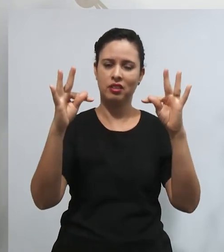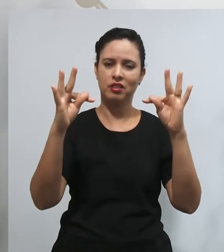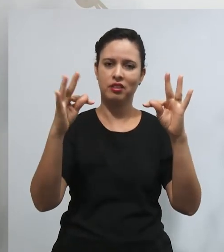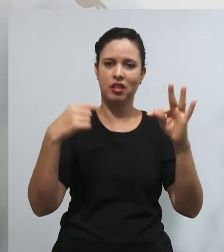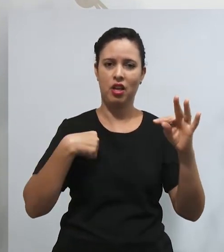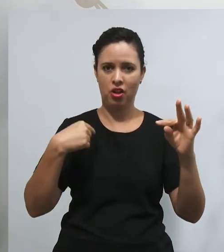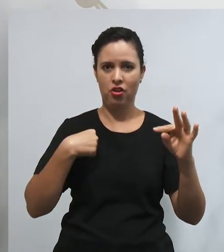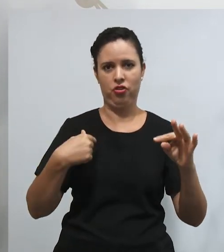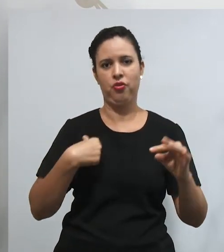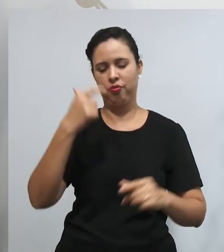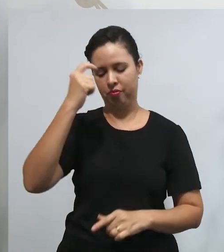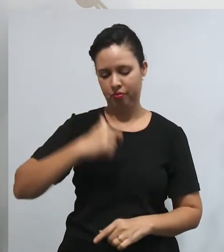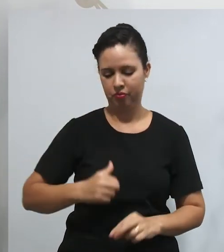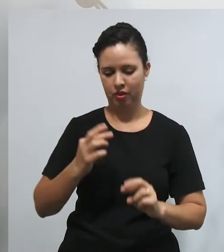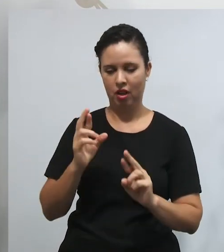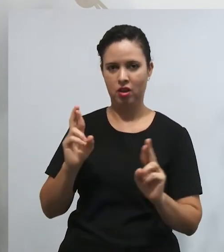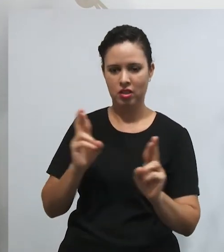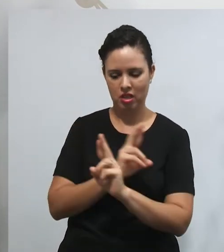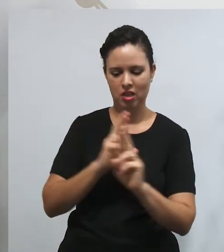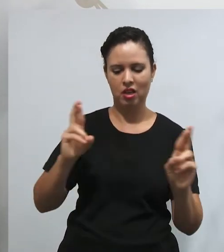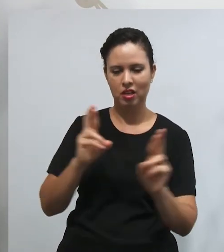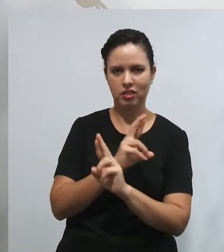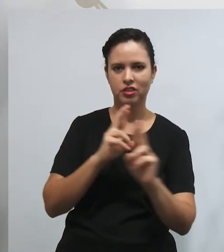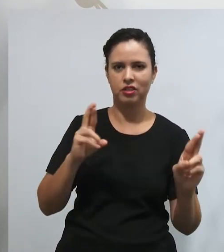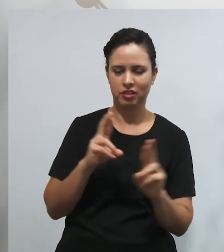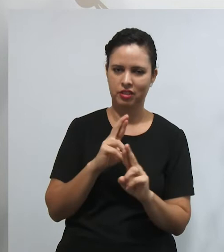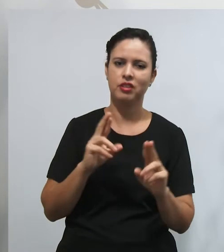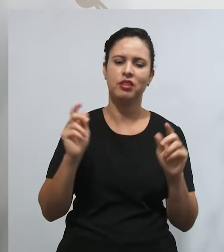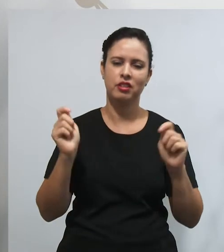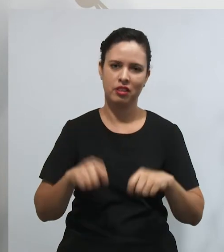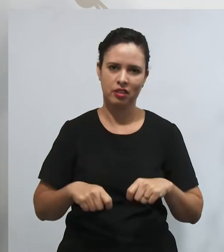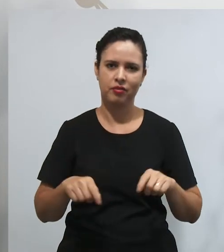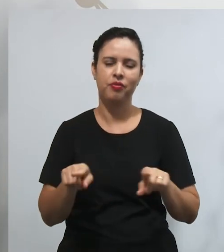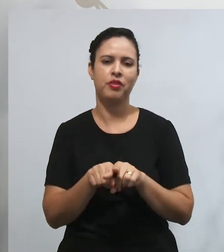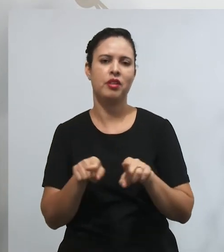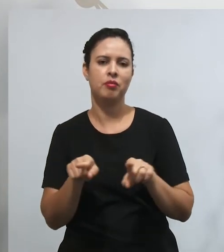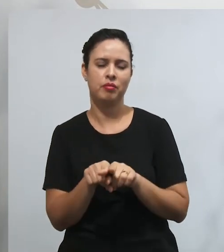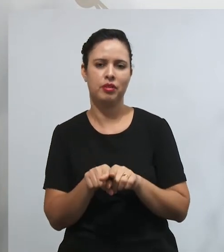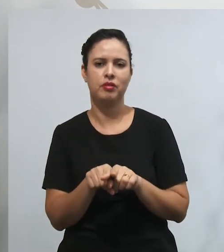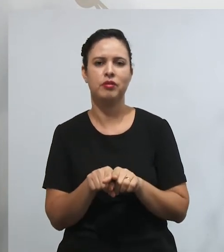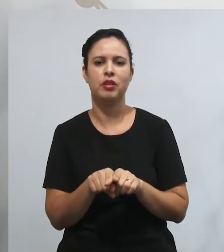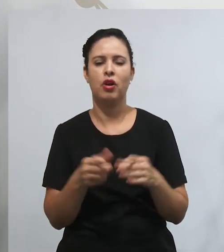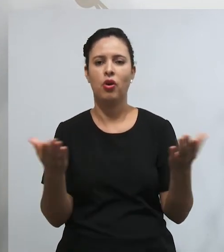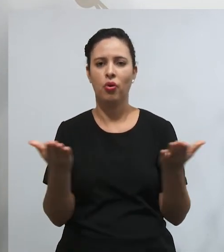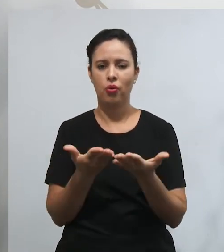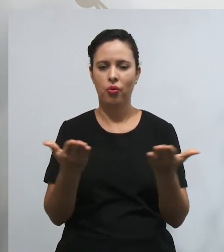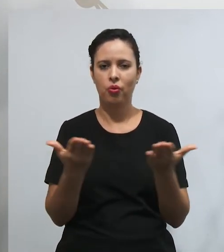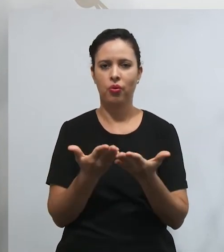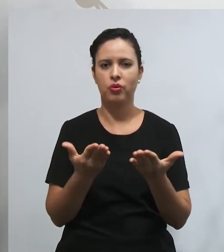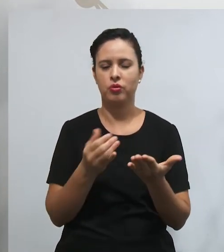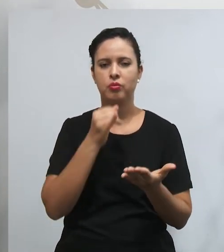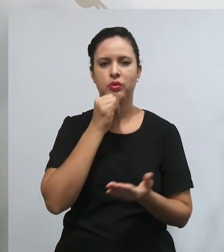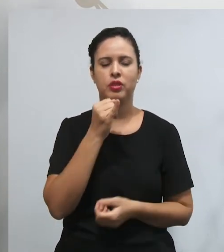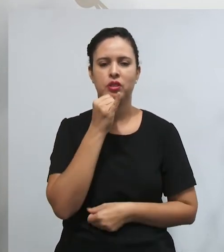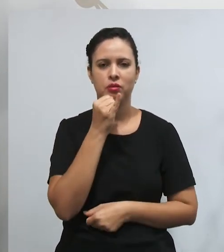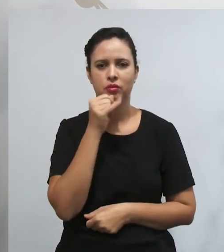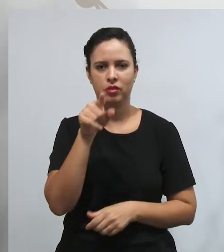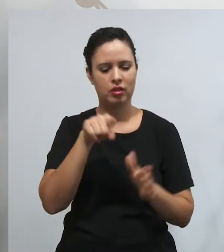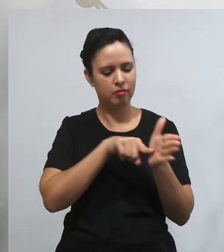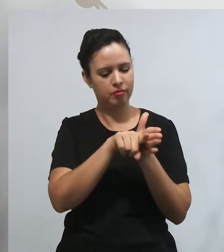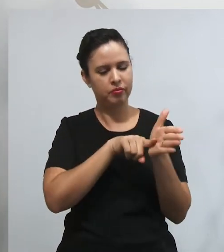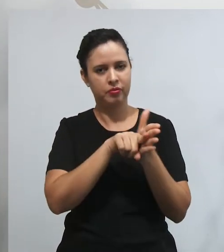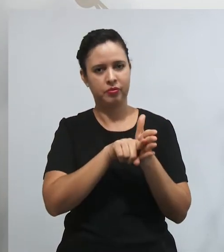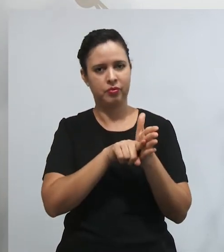E o computador ele permite um tipo de interação que pode ser via áudio, Então, hoje em dia você você faz uma pesquisa